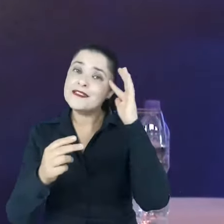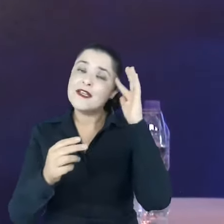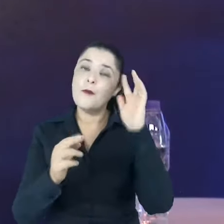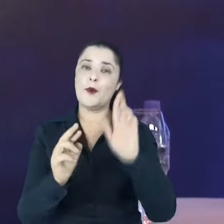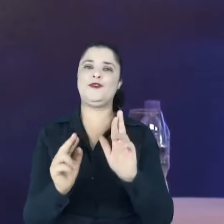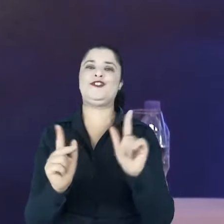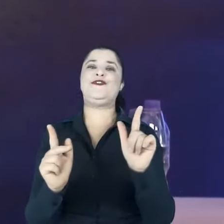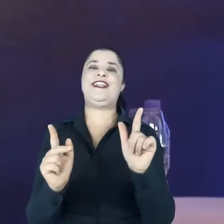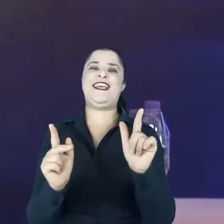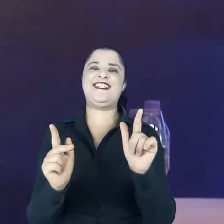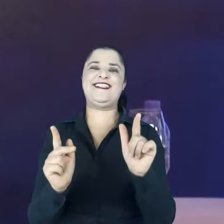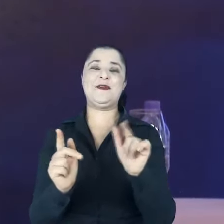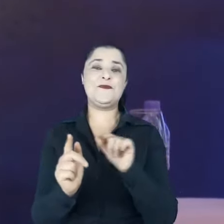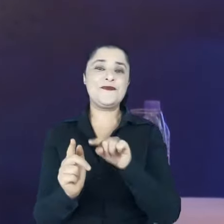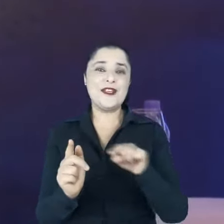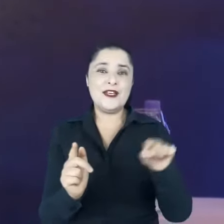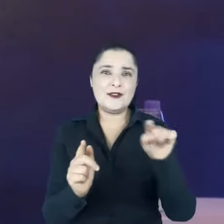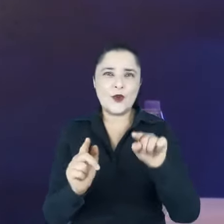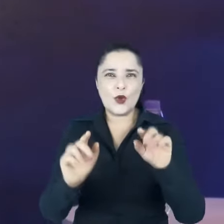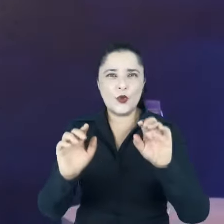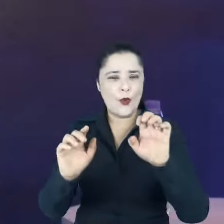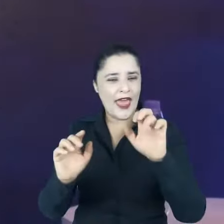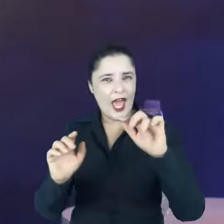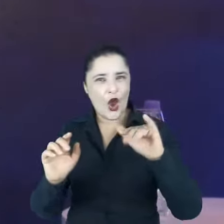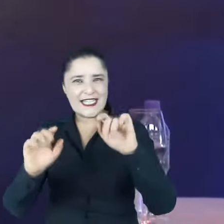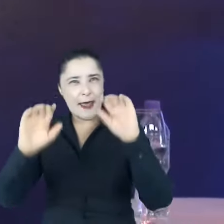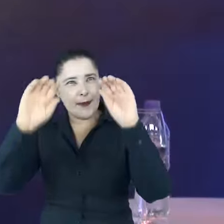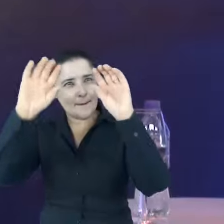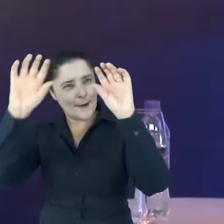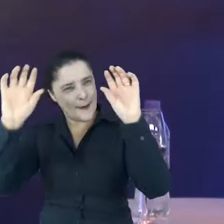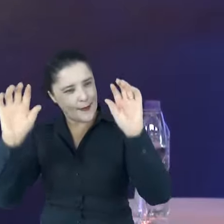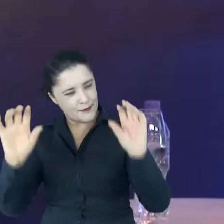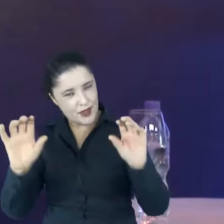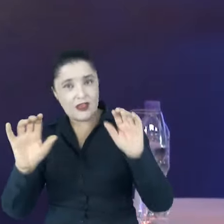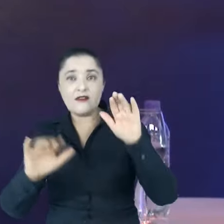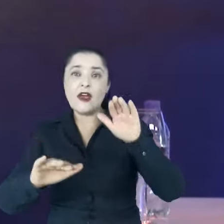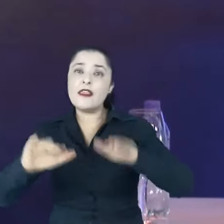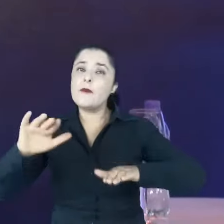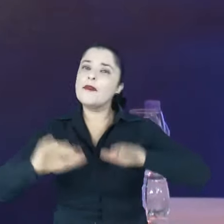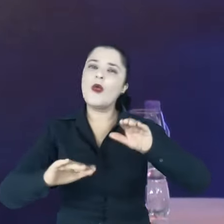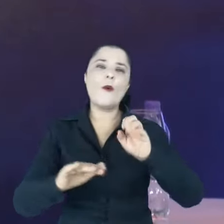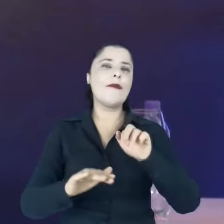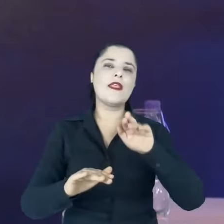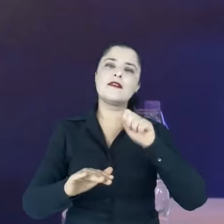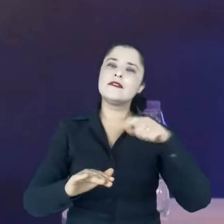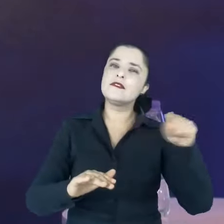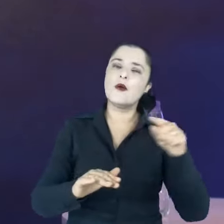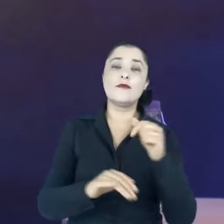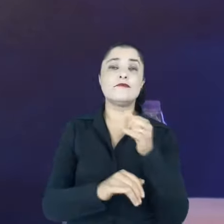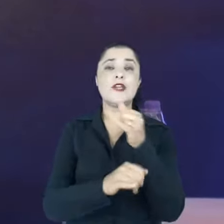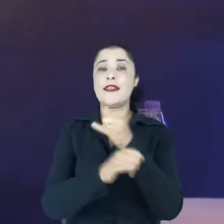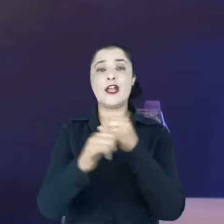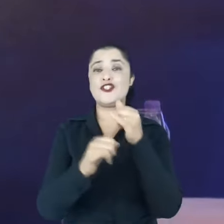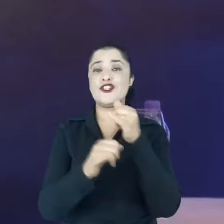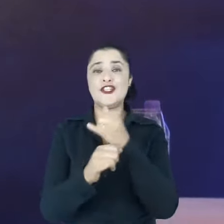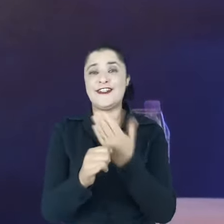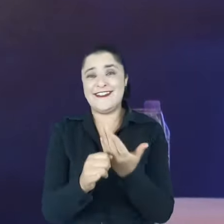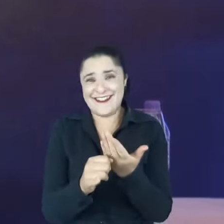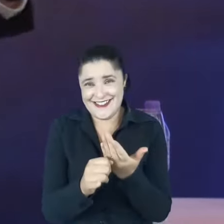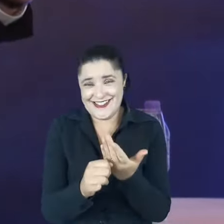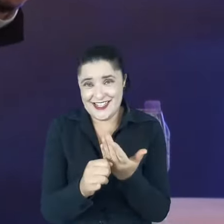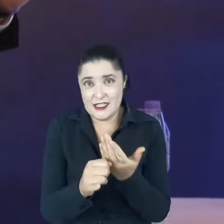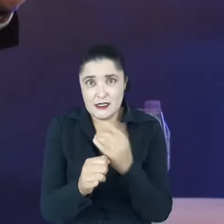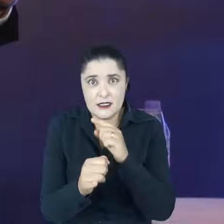todo o ecossistema, ele vai depender da sua operação, é de energia. Então, se a gente tiver uma